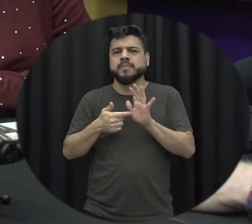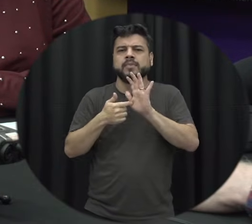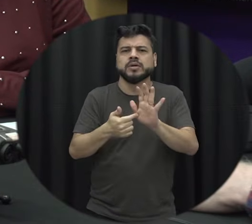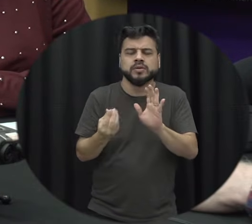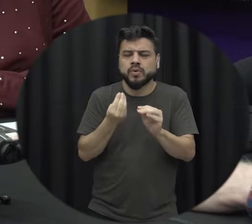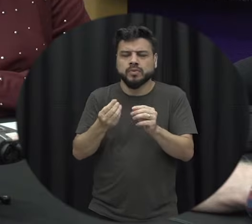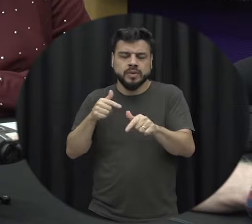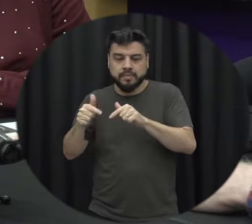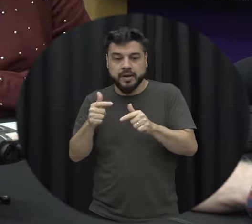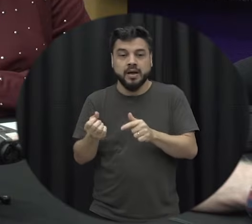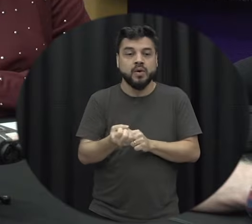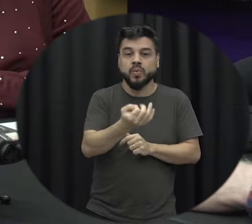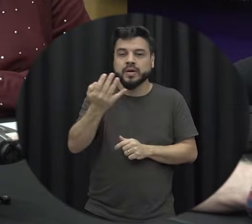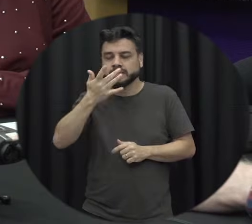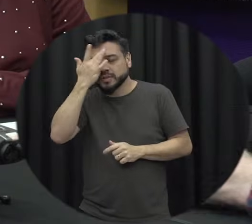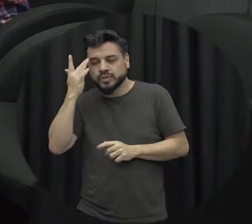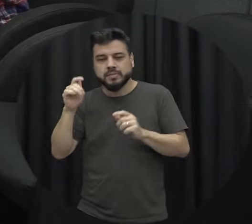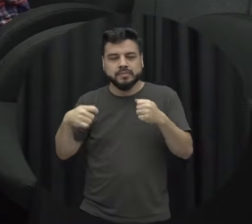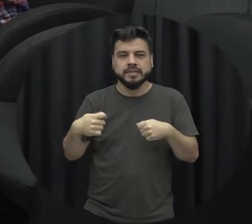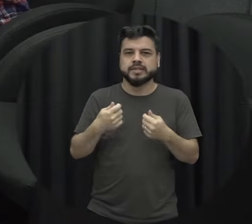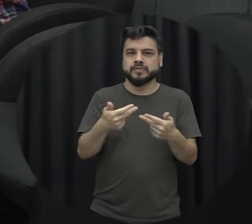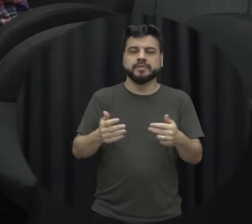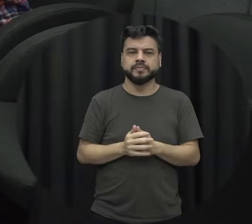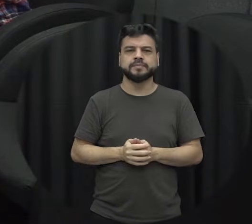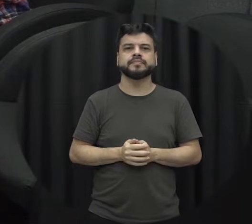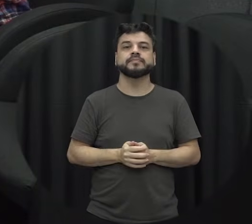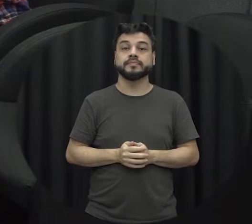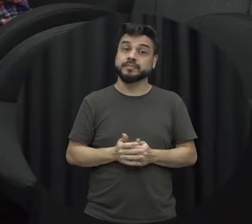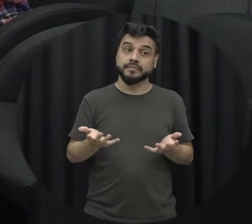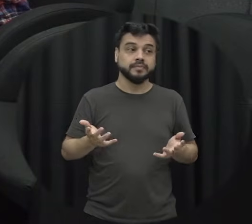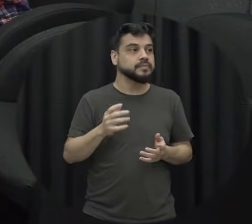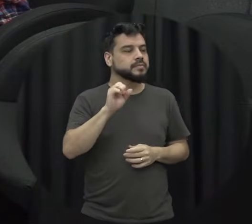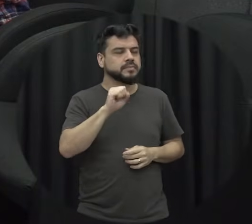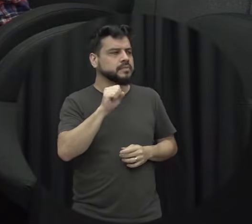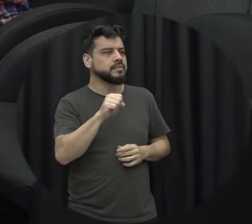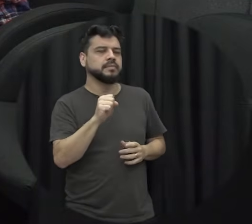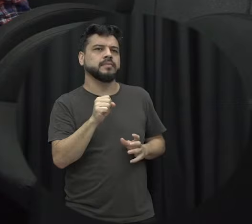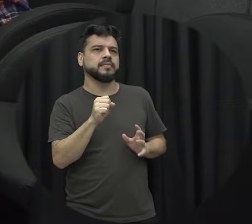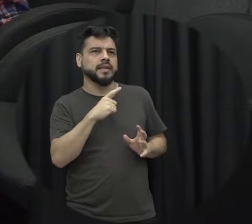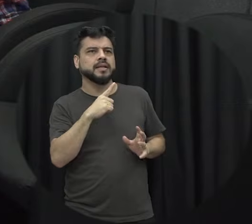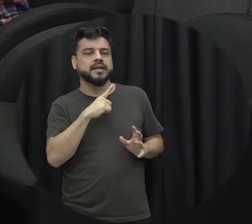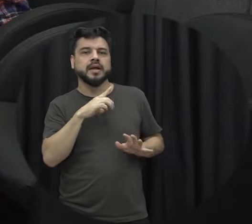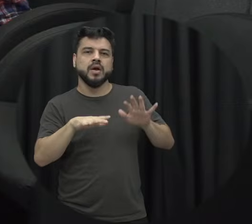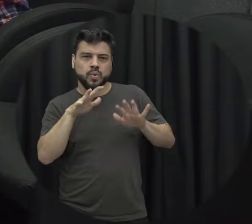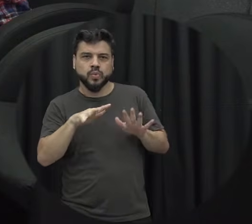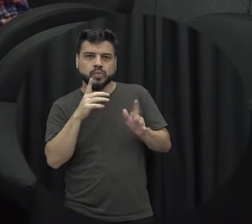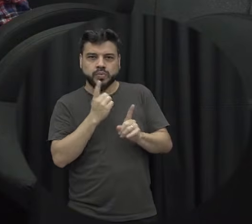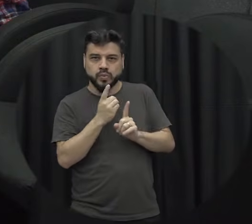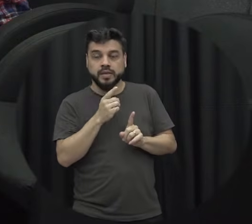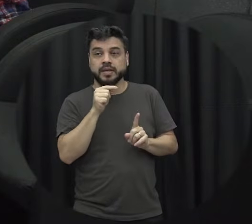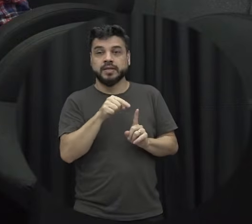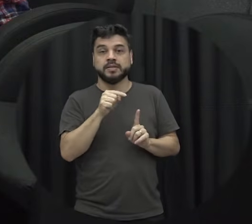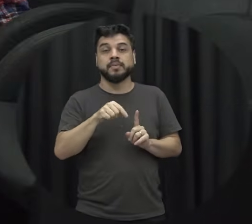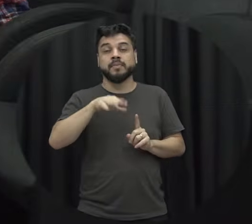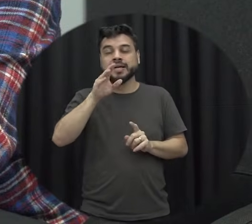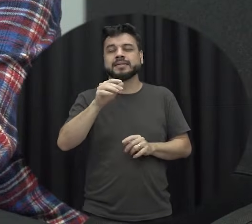trabalhavam essa administração? A gente tem os registros que existem, né? Eles são dos